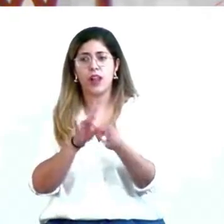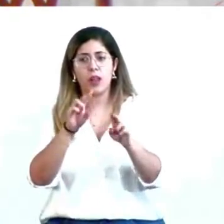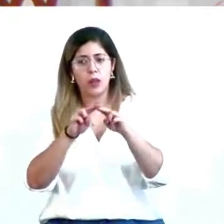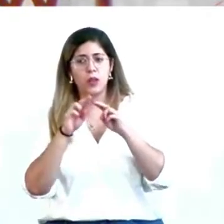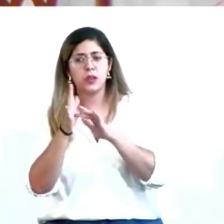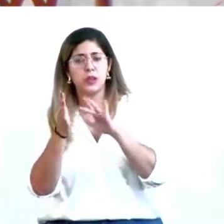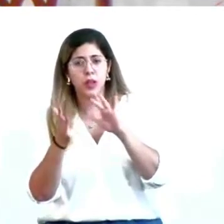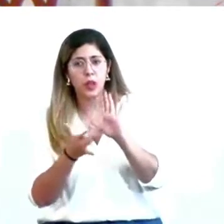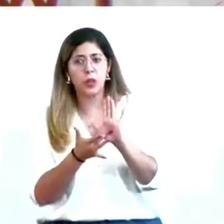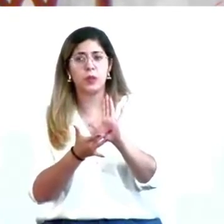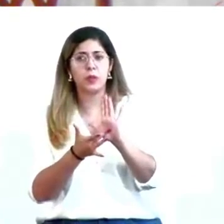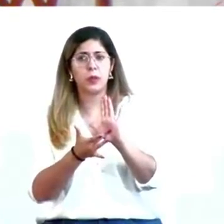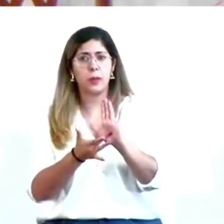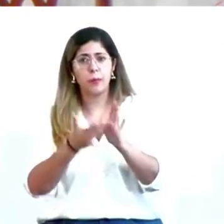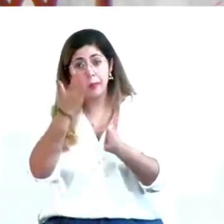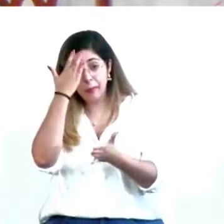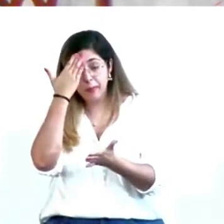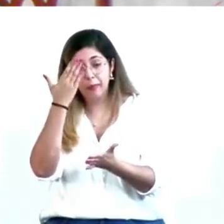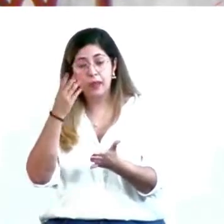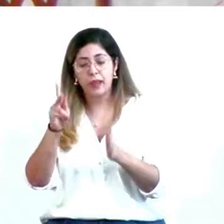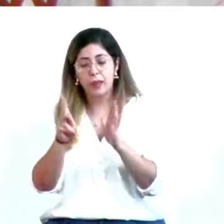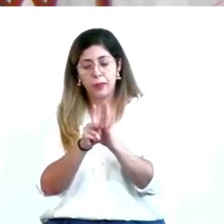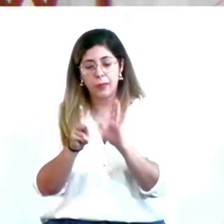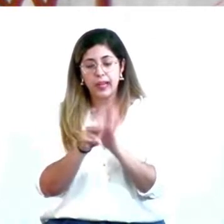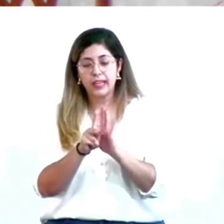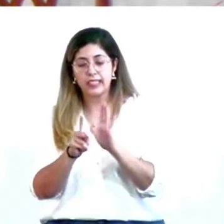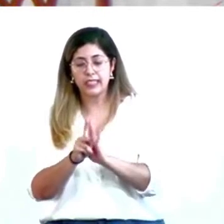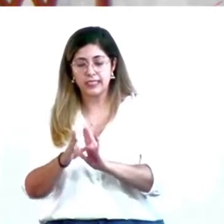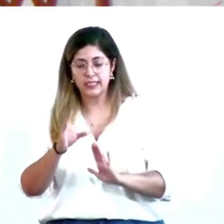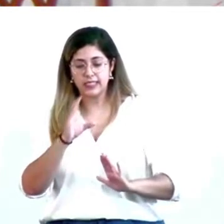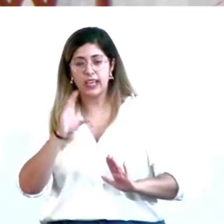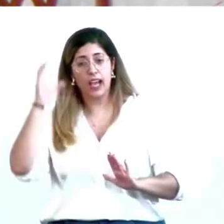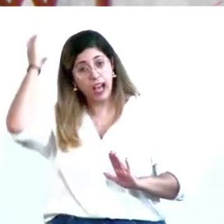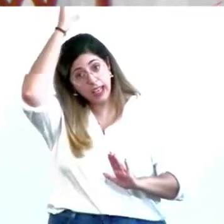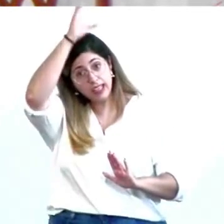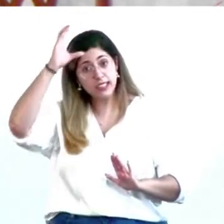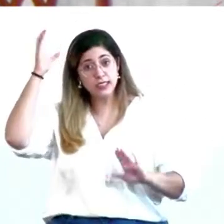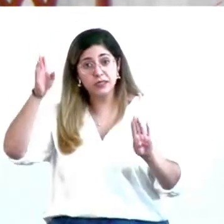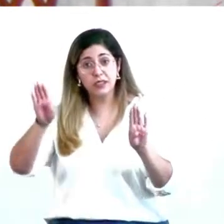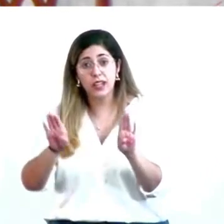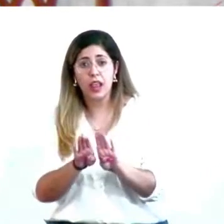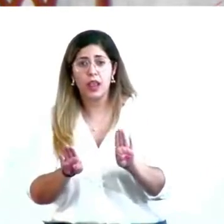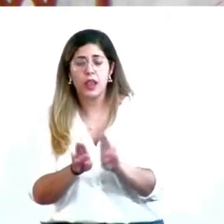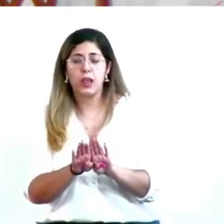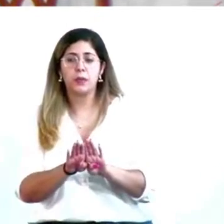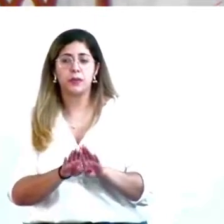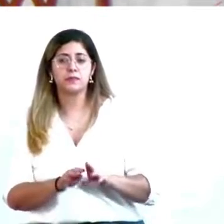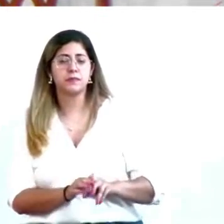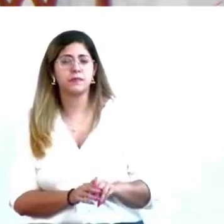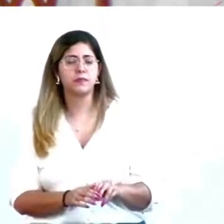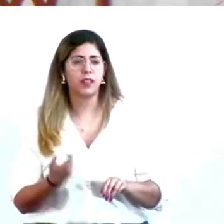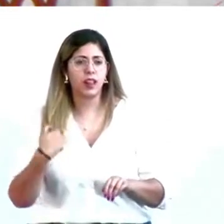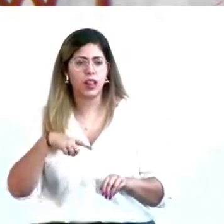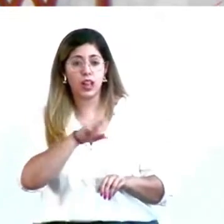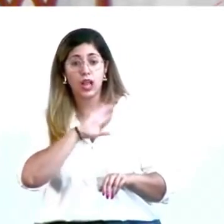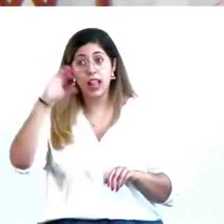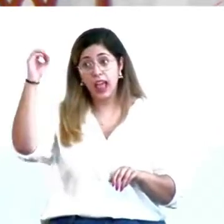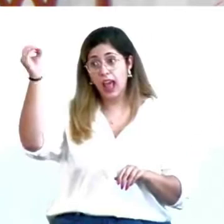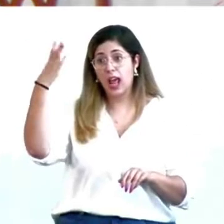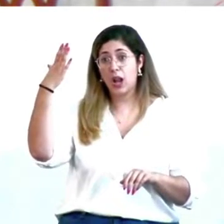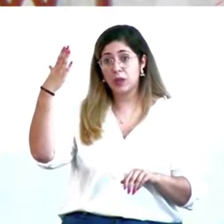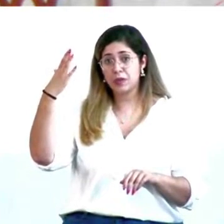não estão. As trevas é a totalidade da nossa natureza pecaminosa antes da regeneração, e a luz é